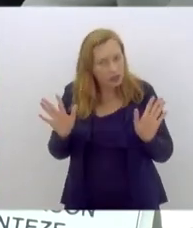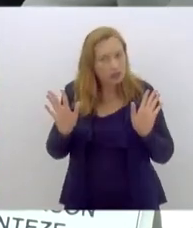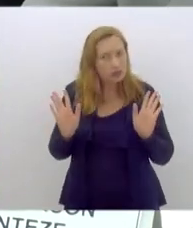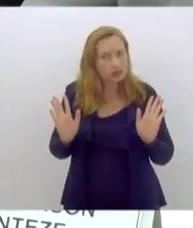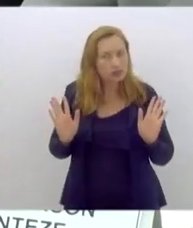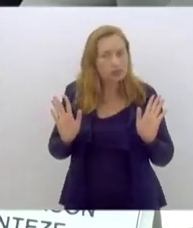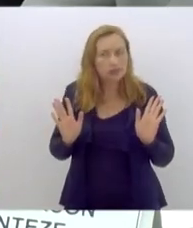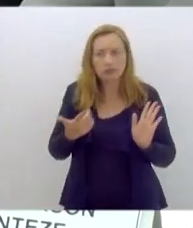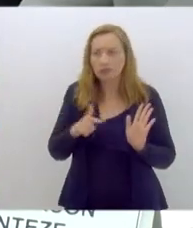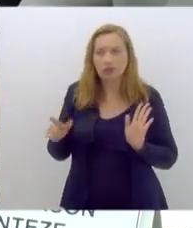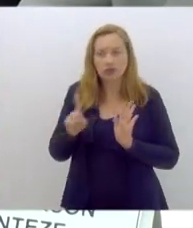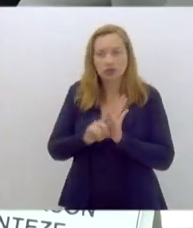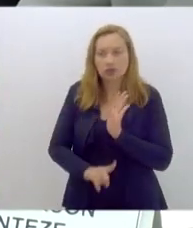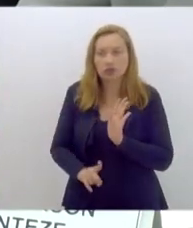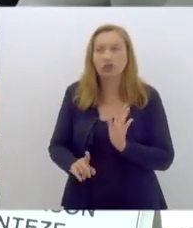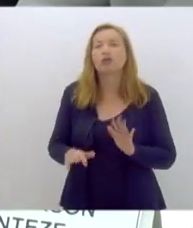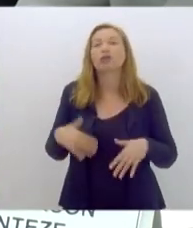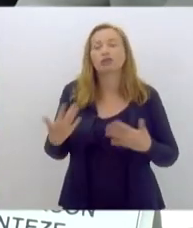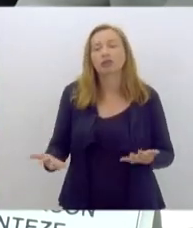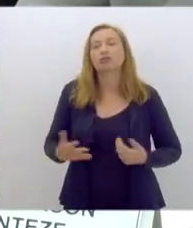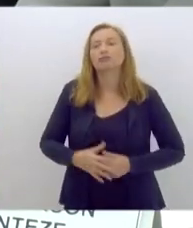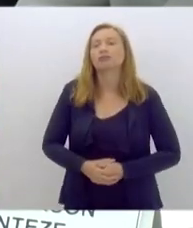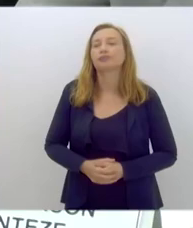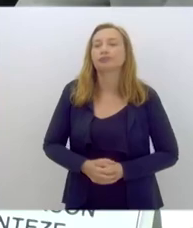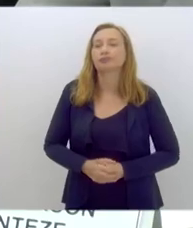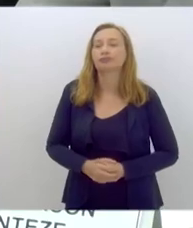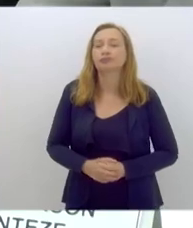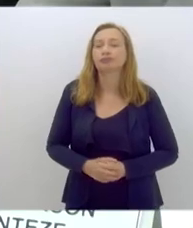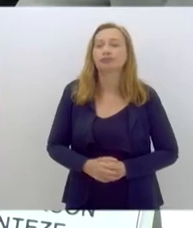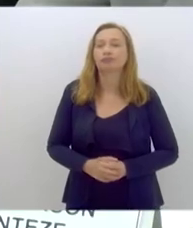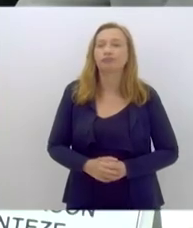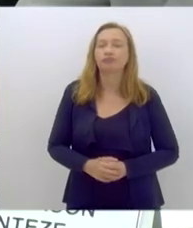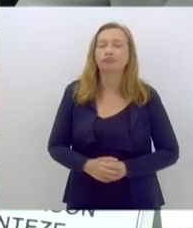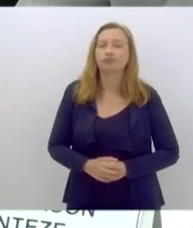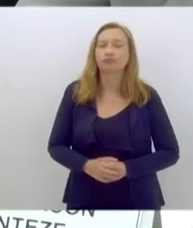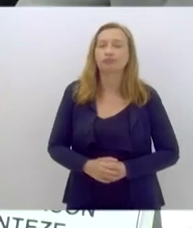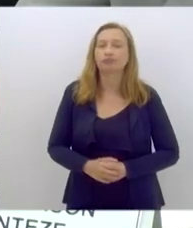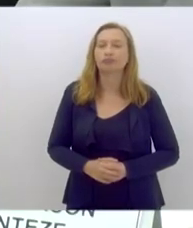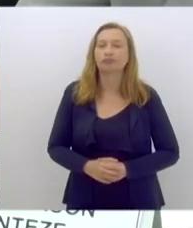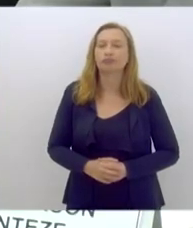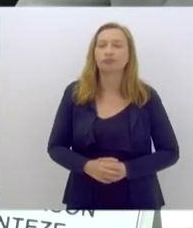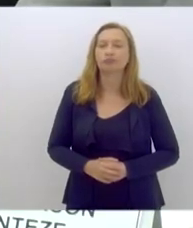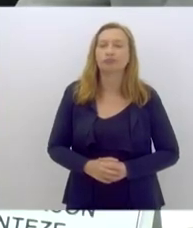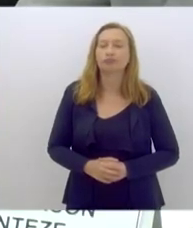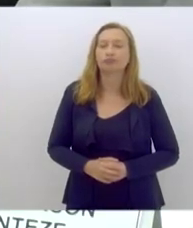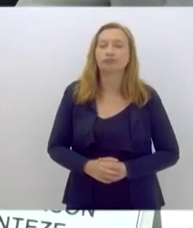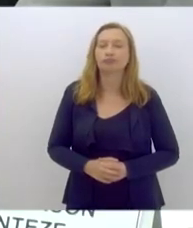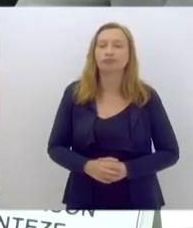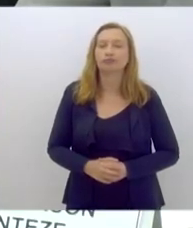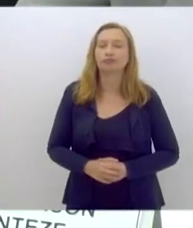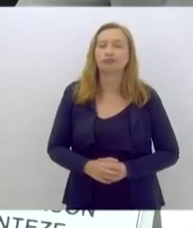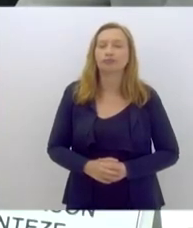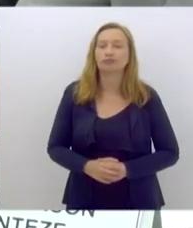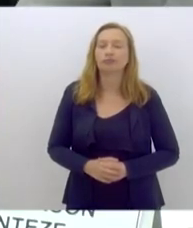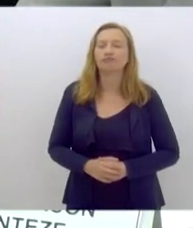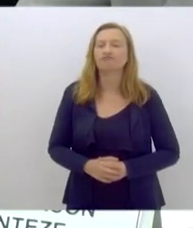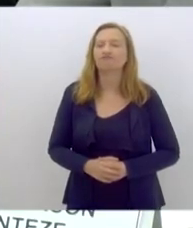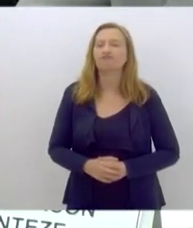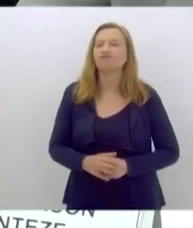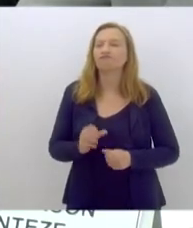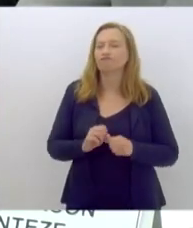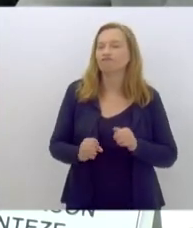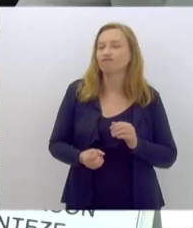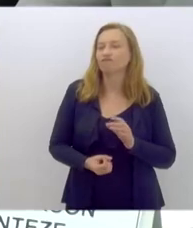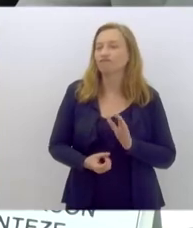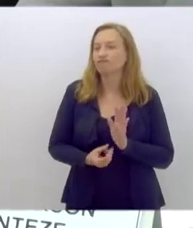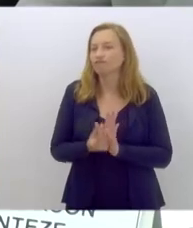que não há redução Então porque fazer fazer o orçamento com